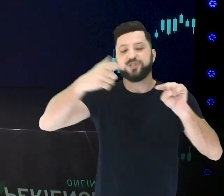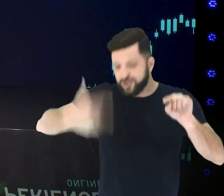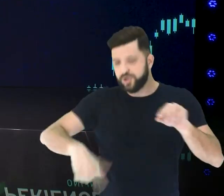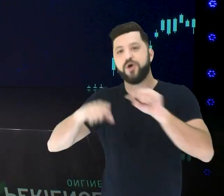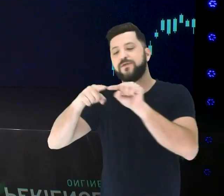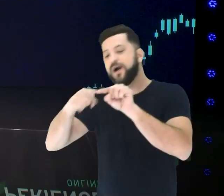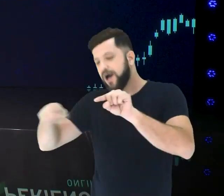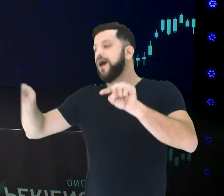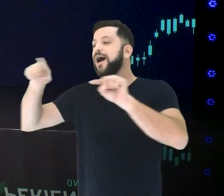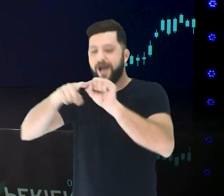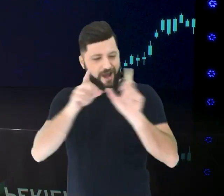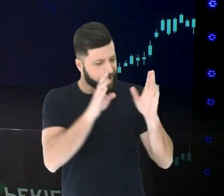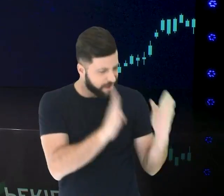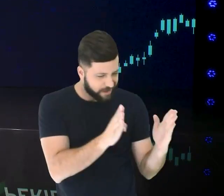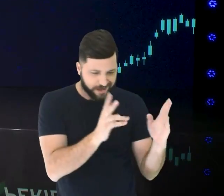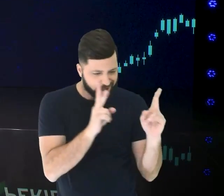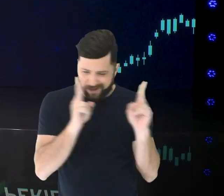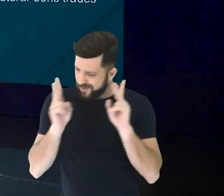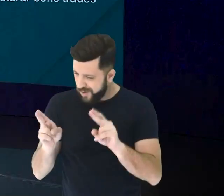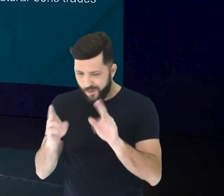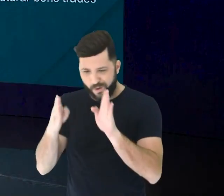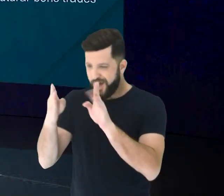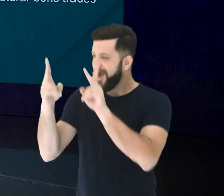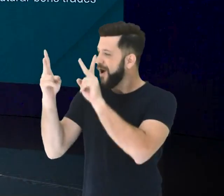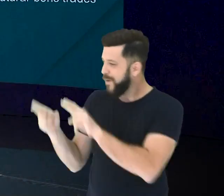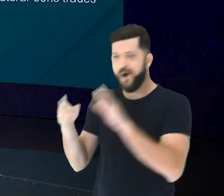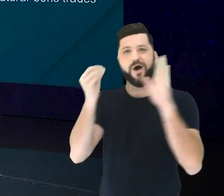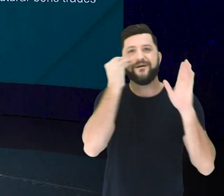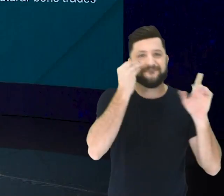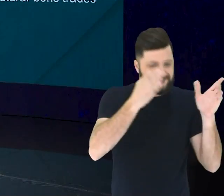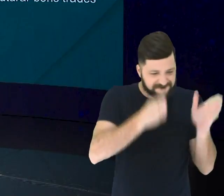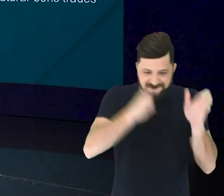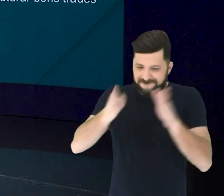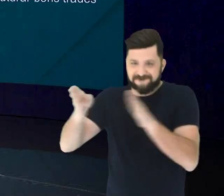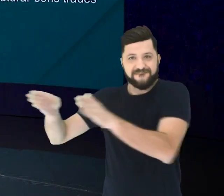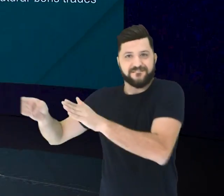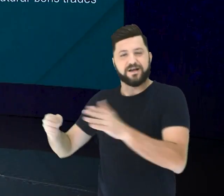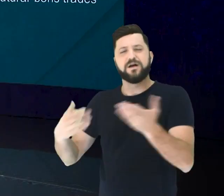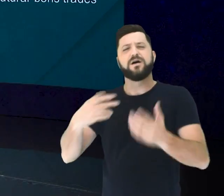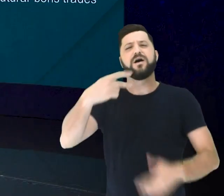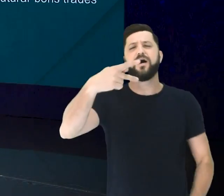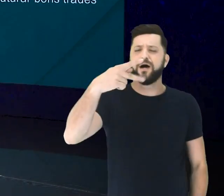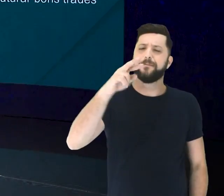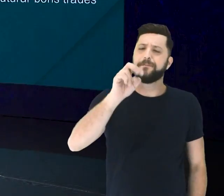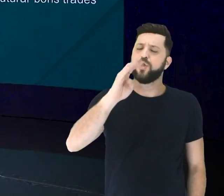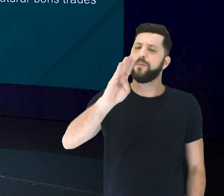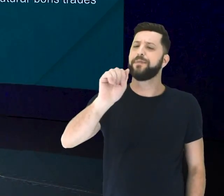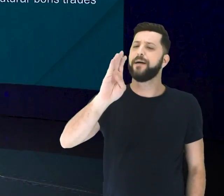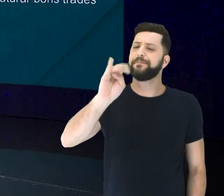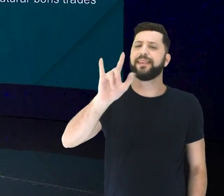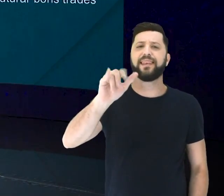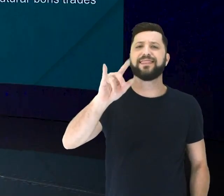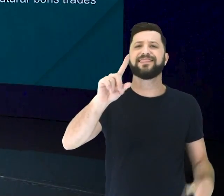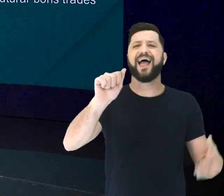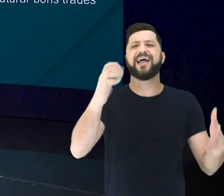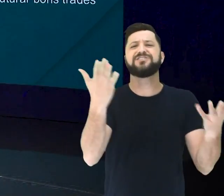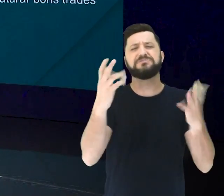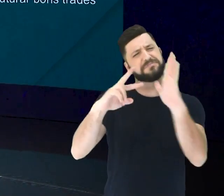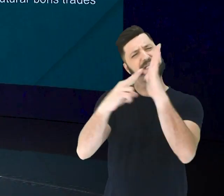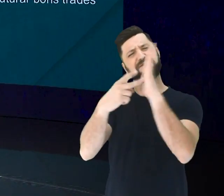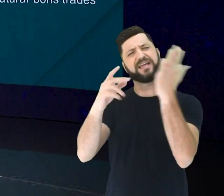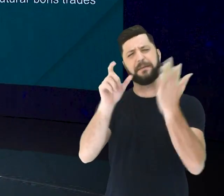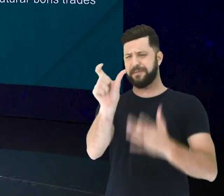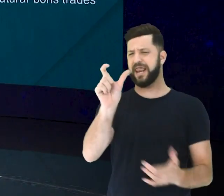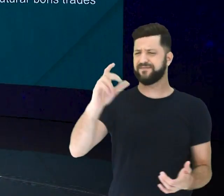nessa palestra vou te mostrar basicamente quatro coisas a primeira dessas coisas é o que é a probabilidade no trade né Afinal qual que é a definição